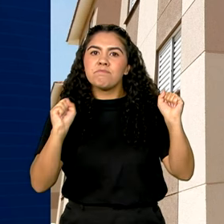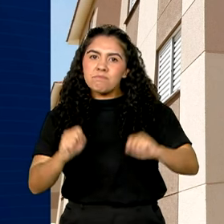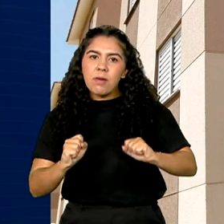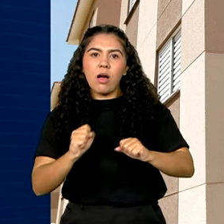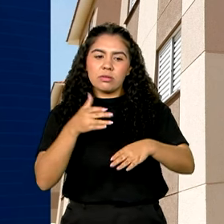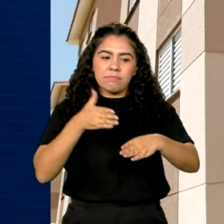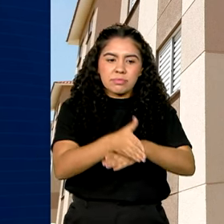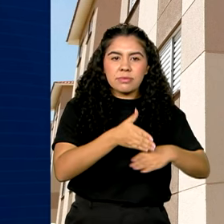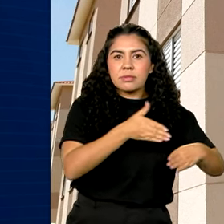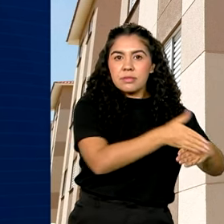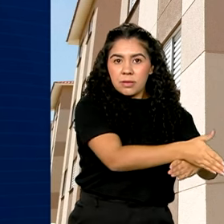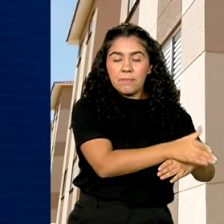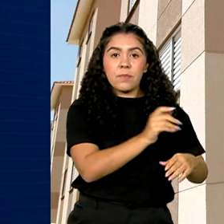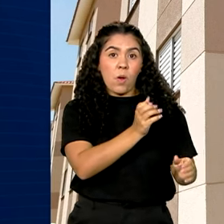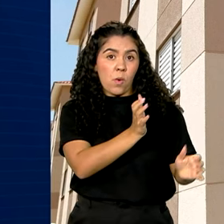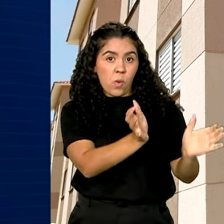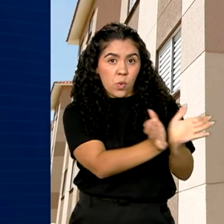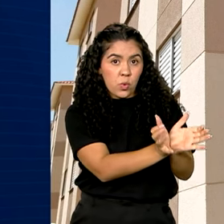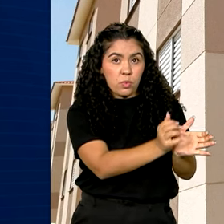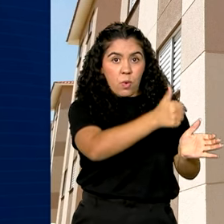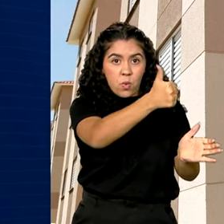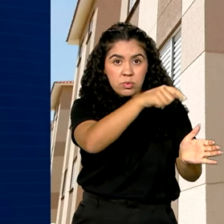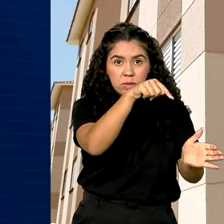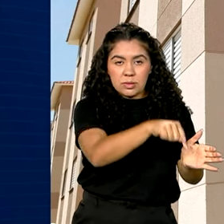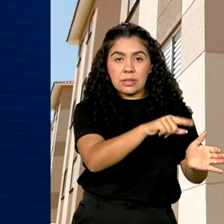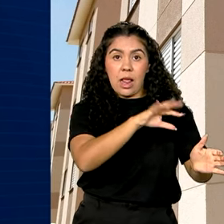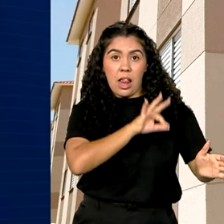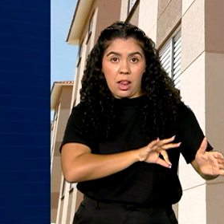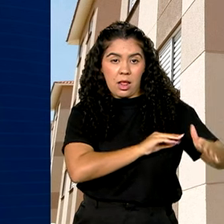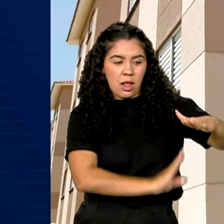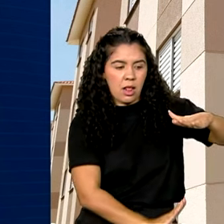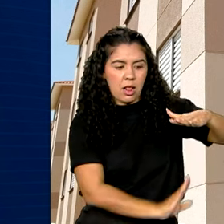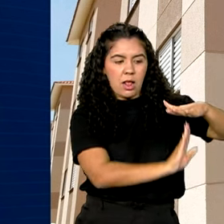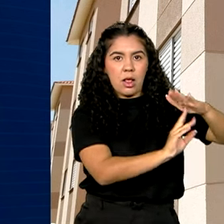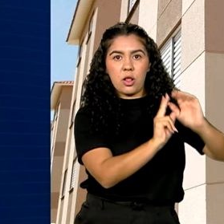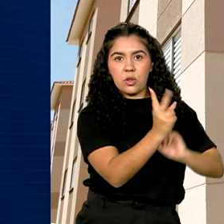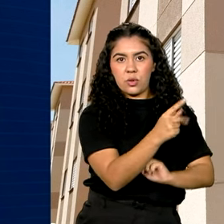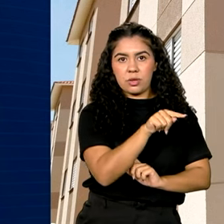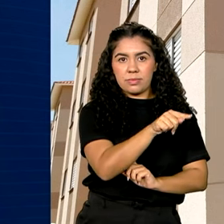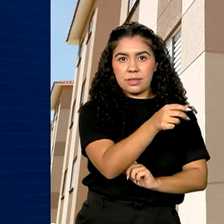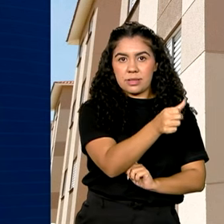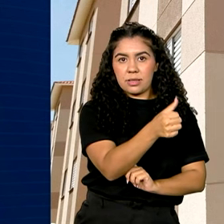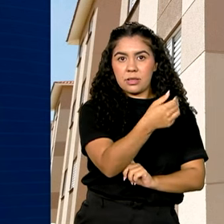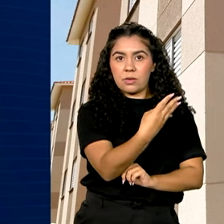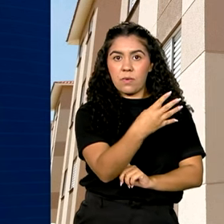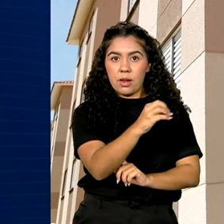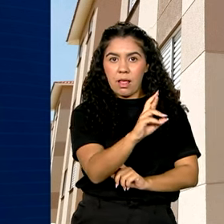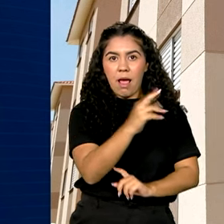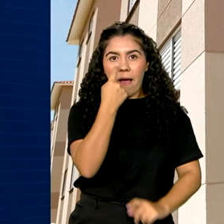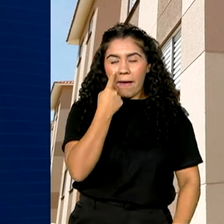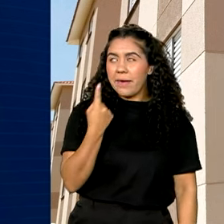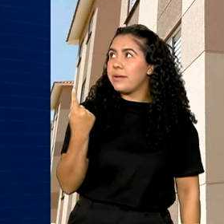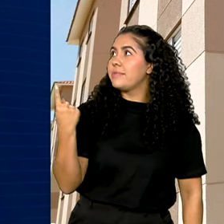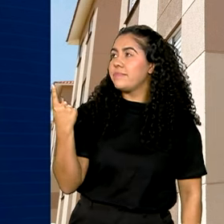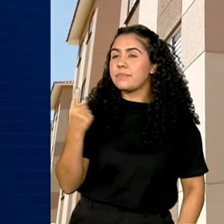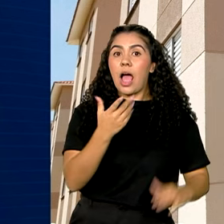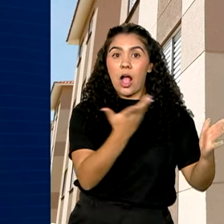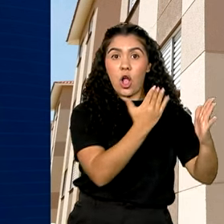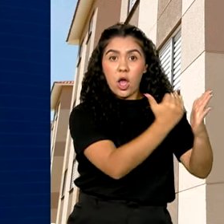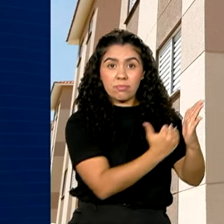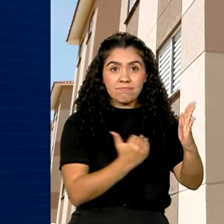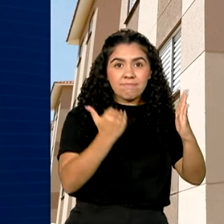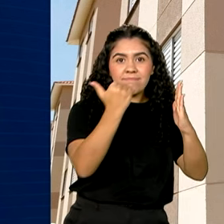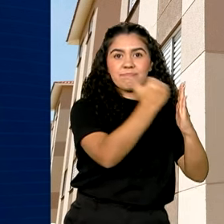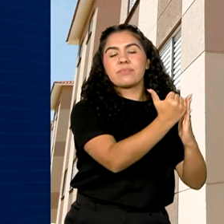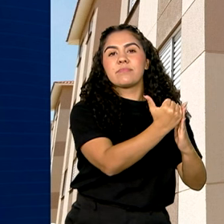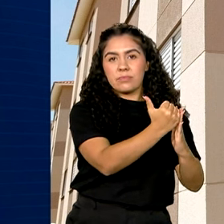um que tinha como limite a renda de 2 640 passou a ser de